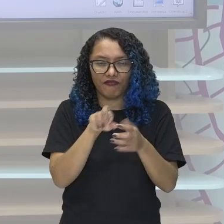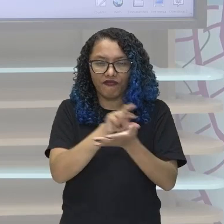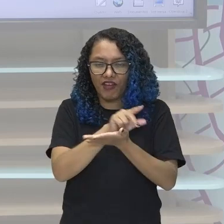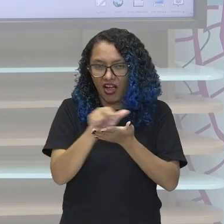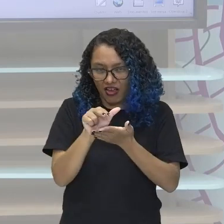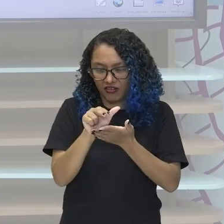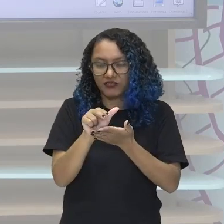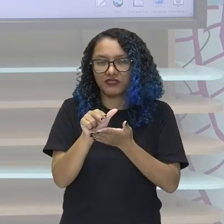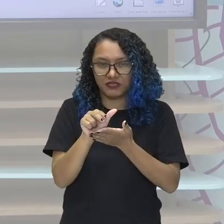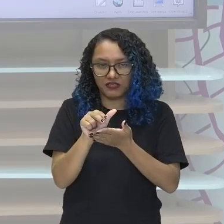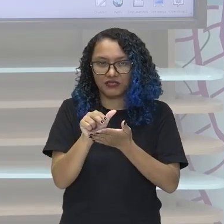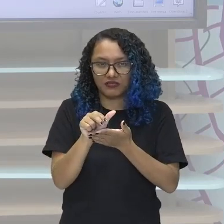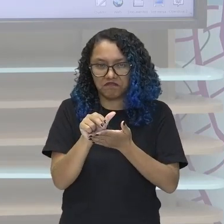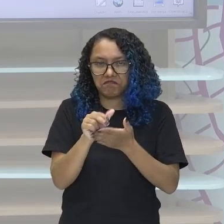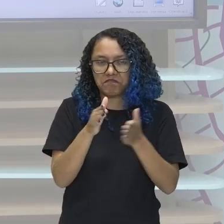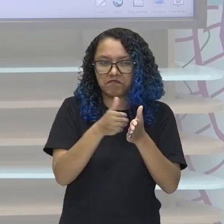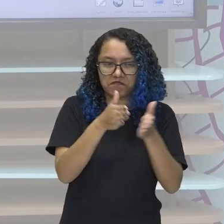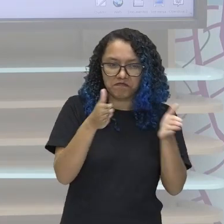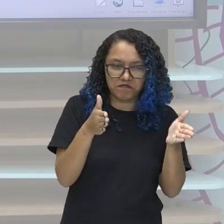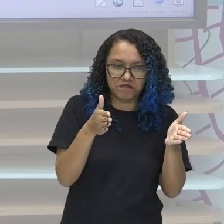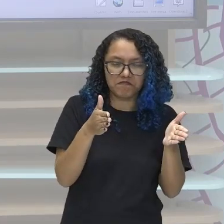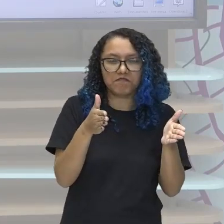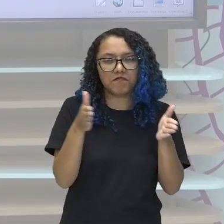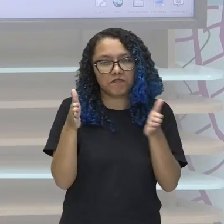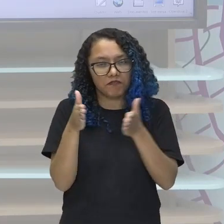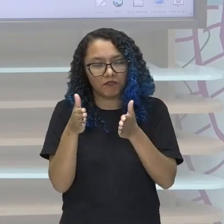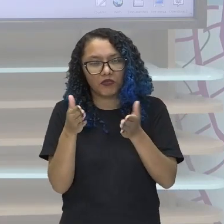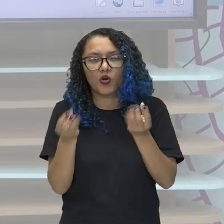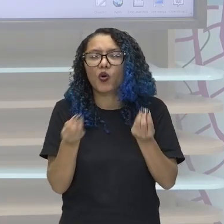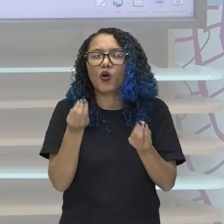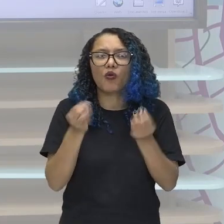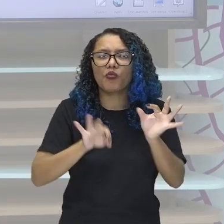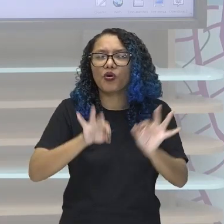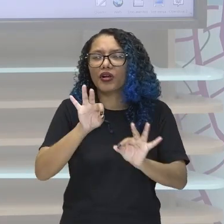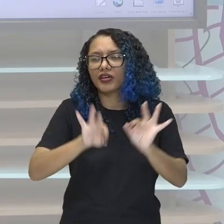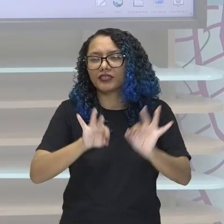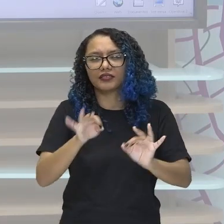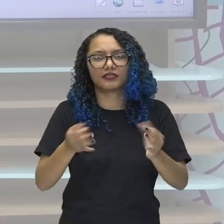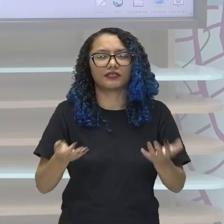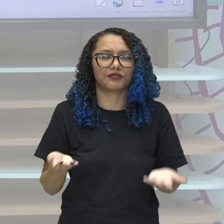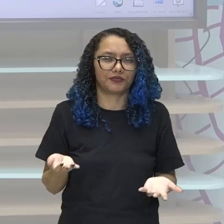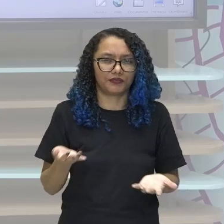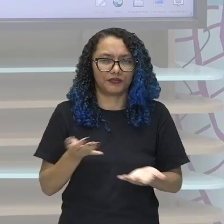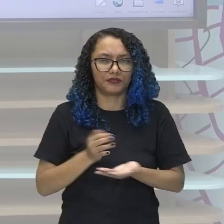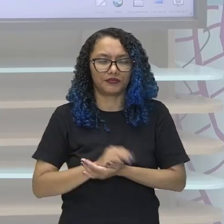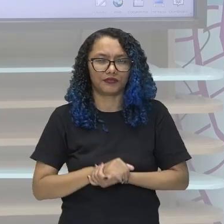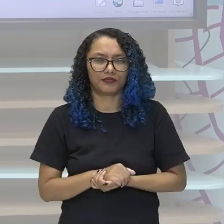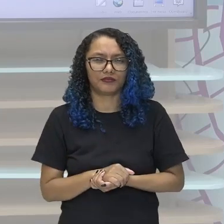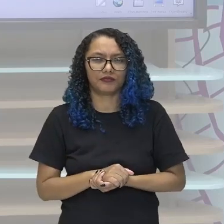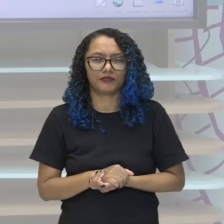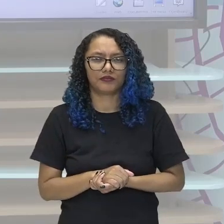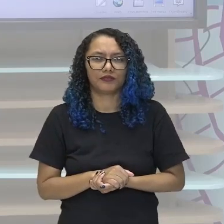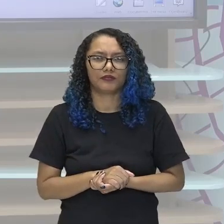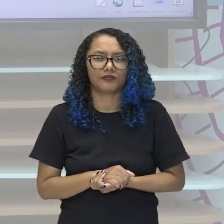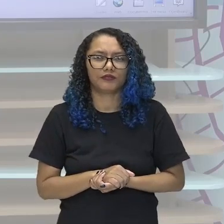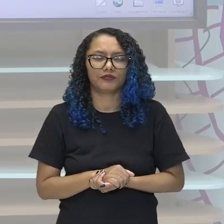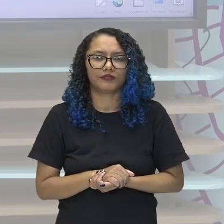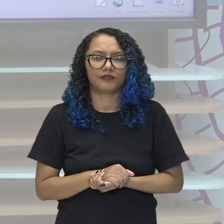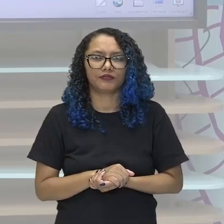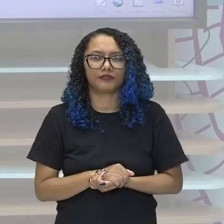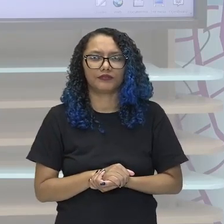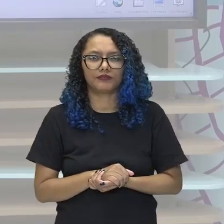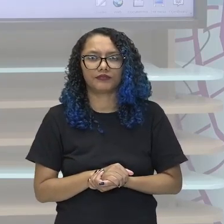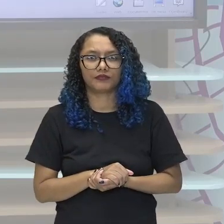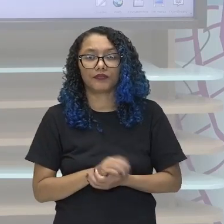pequenas. Como que eu vou modelar essa situação? Ou seja, essa primeira frase, né? Que num